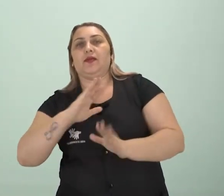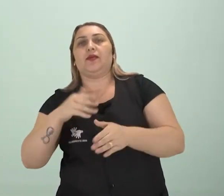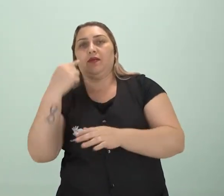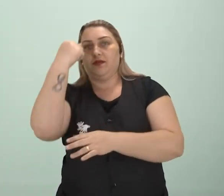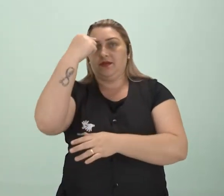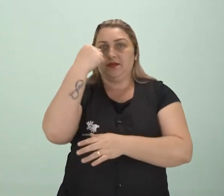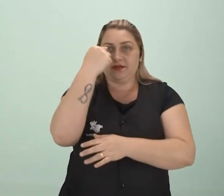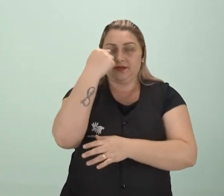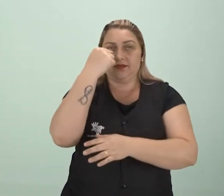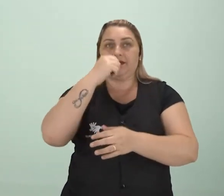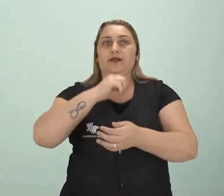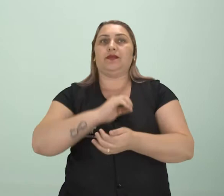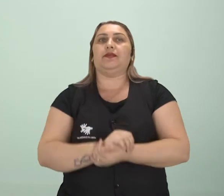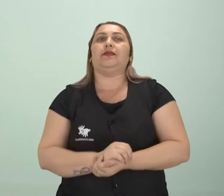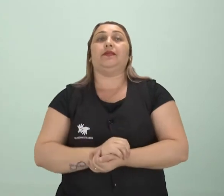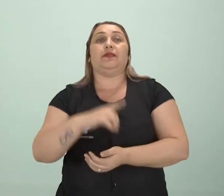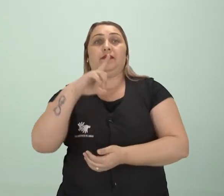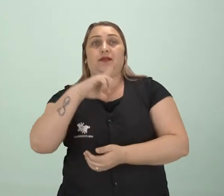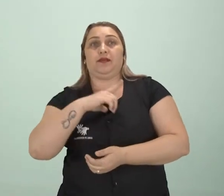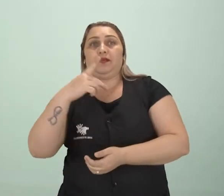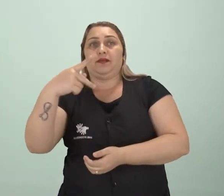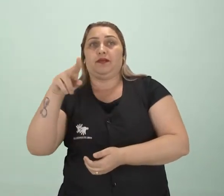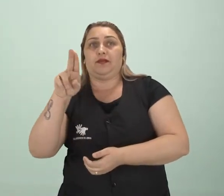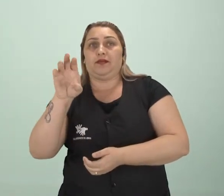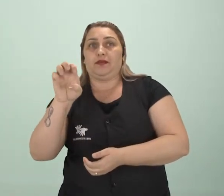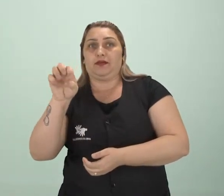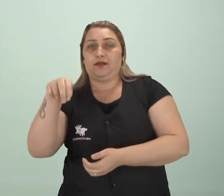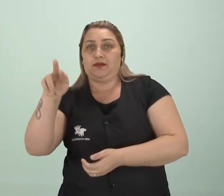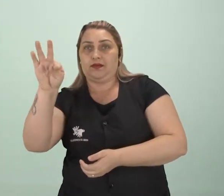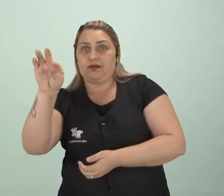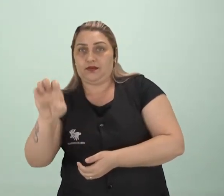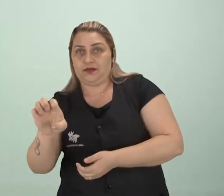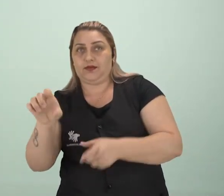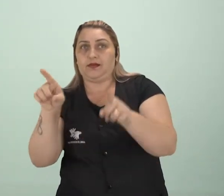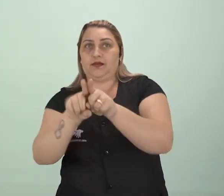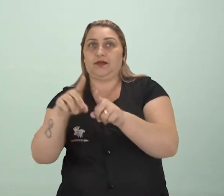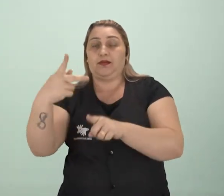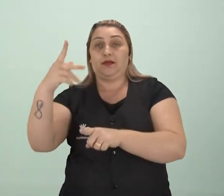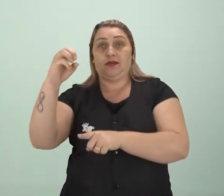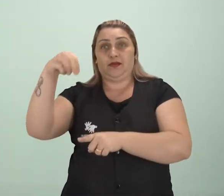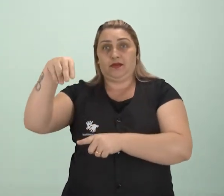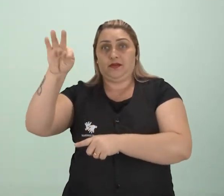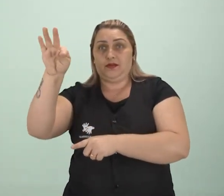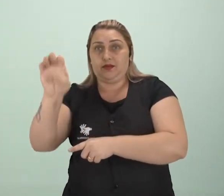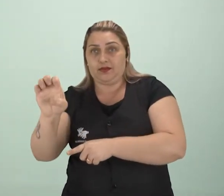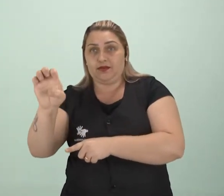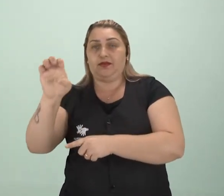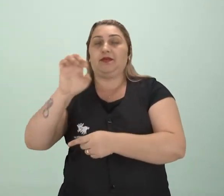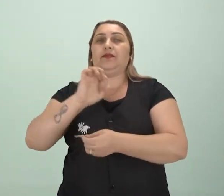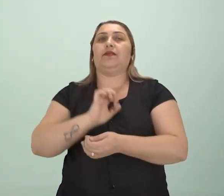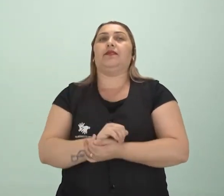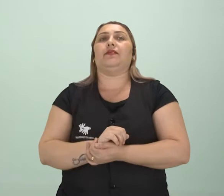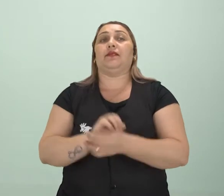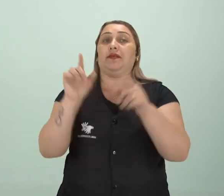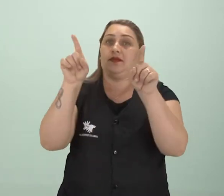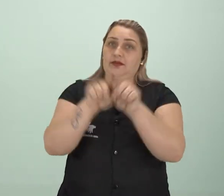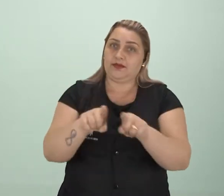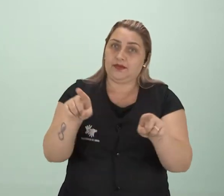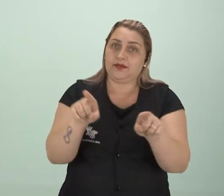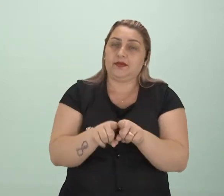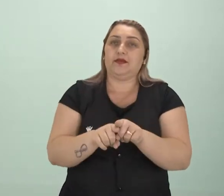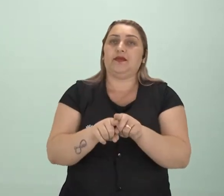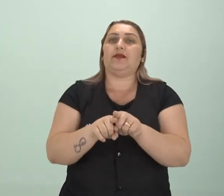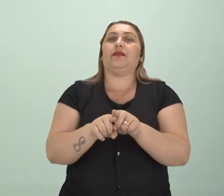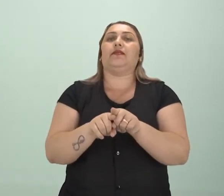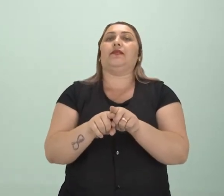está em espanhol. Eu tenho a palavra puente e ponte. Possuem também uma